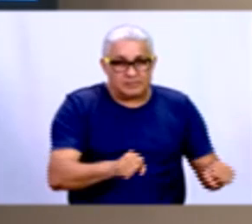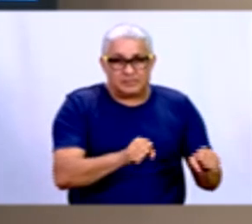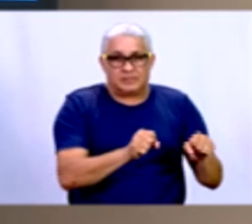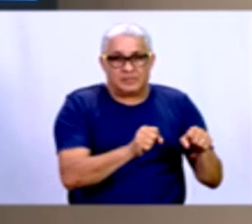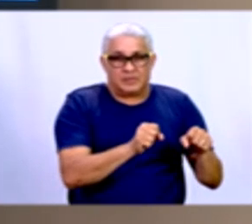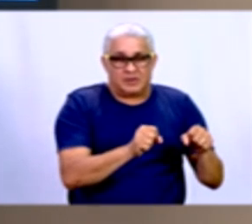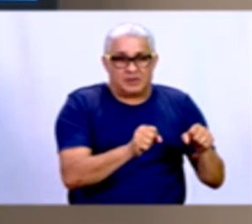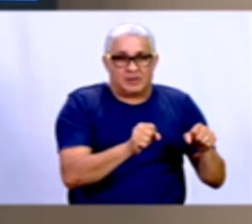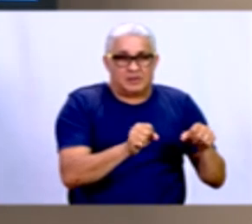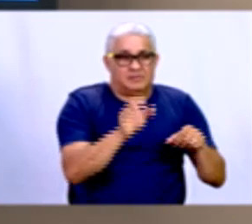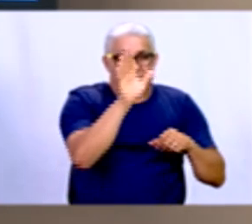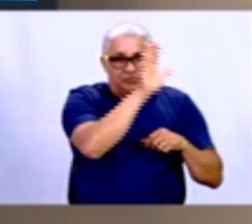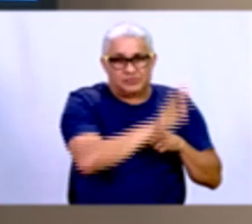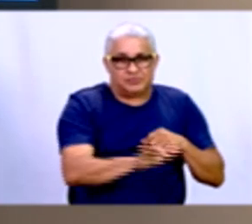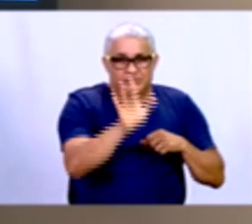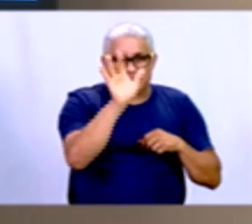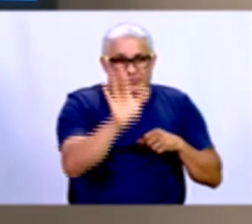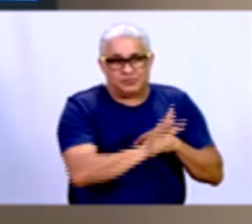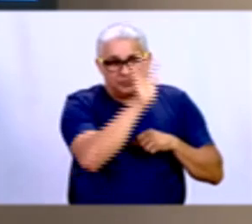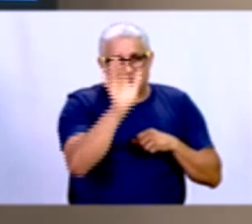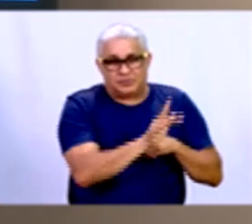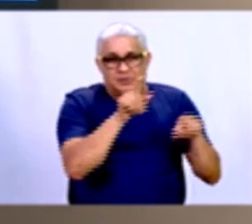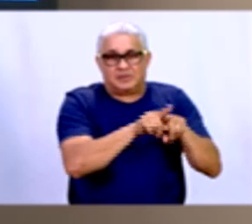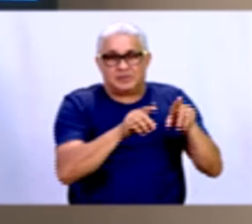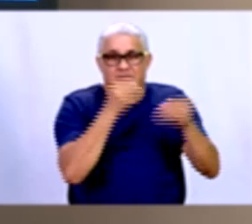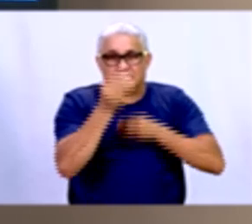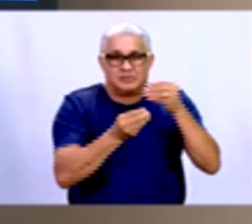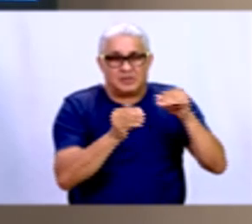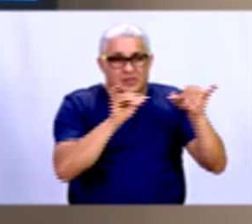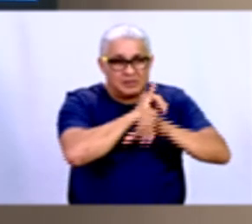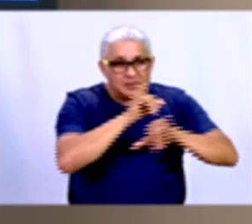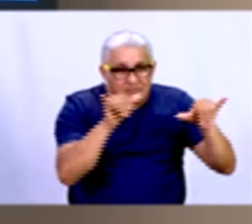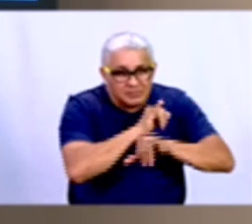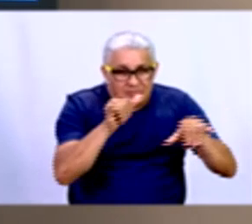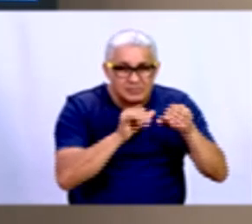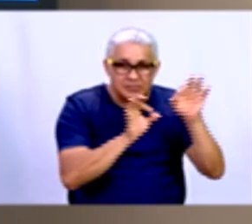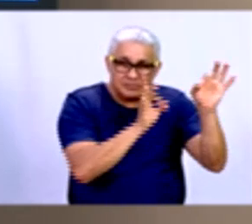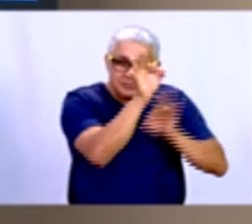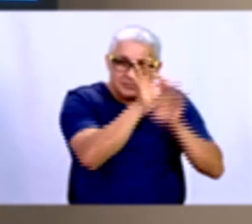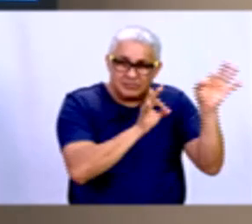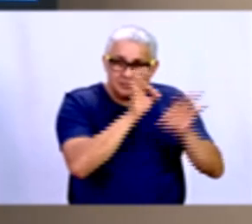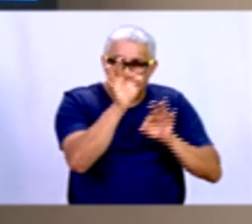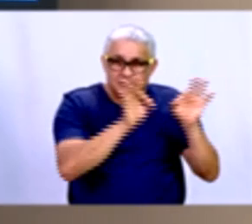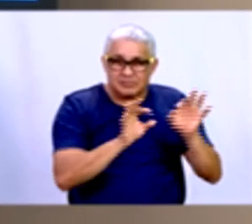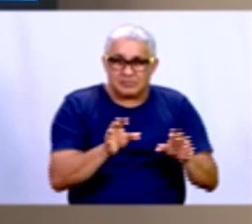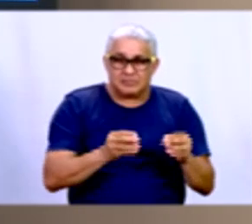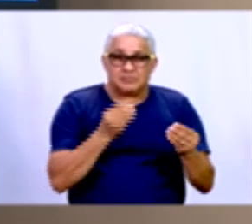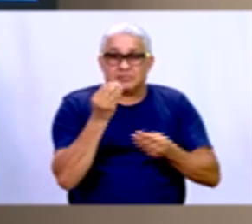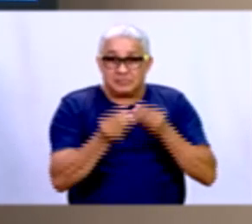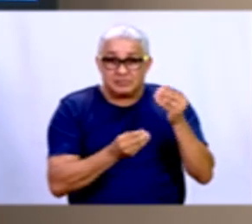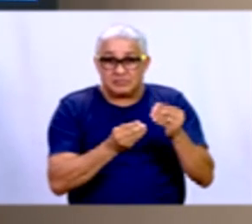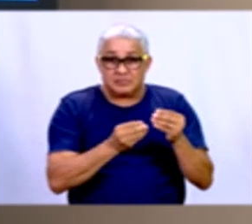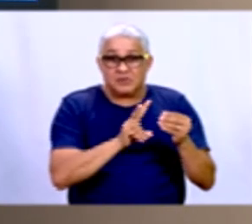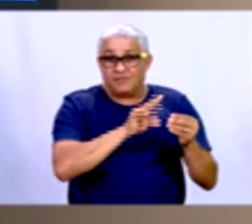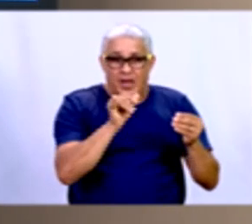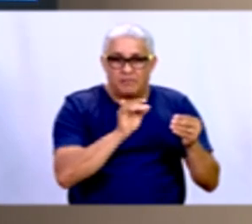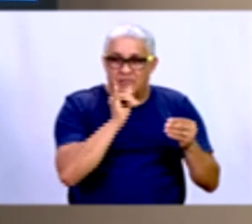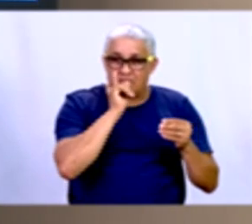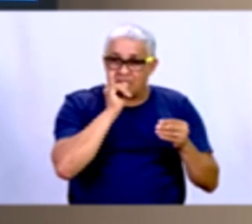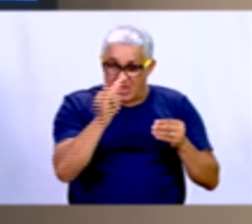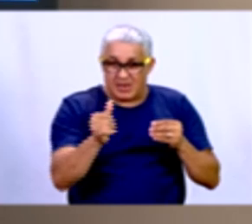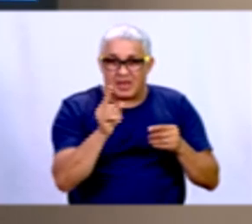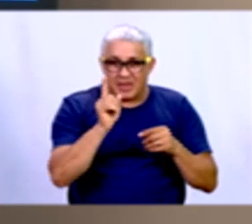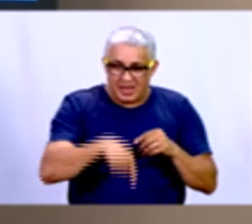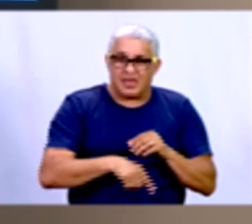desenvolveu? Como que as informações estão organizadas, tá? E quem vai dizer como essas informações têm que